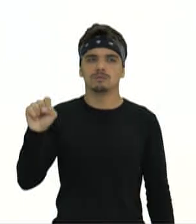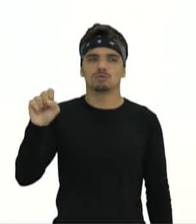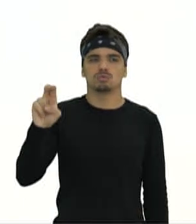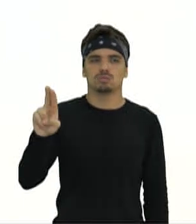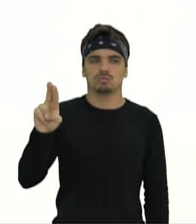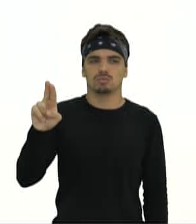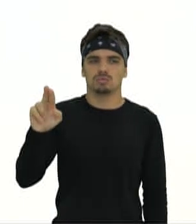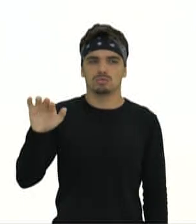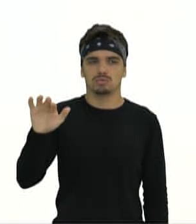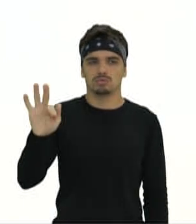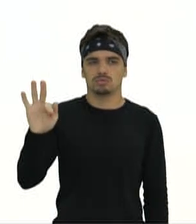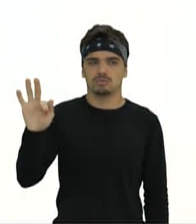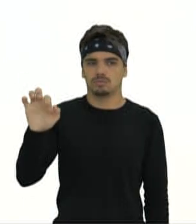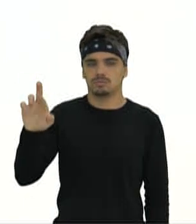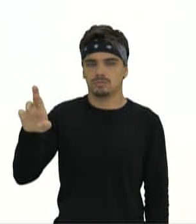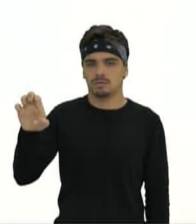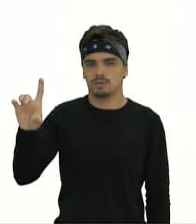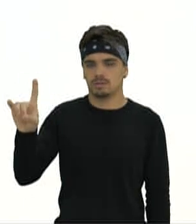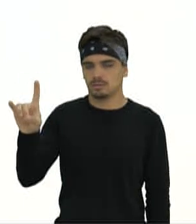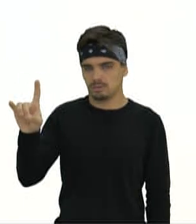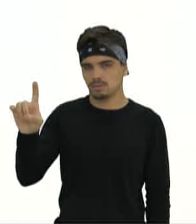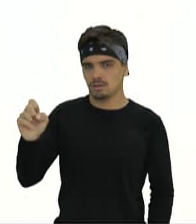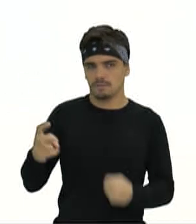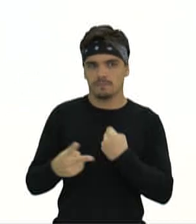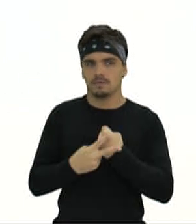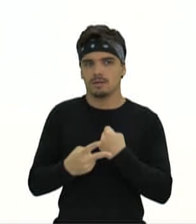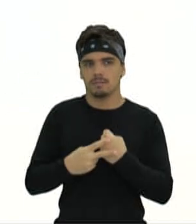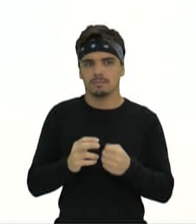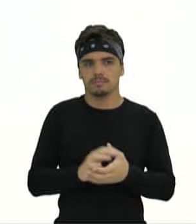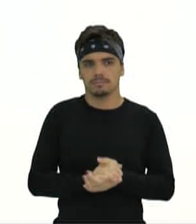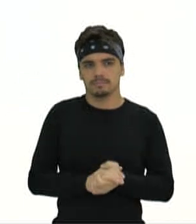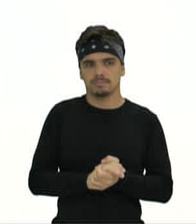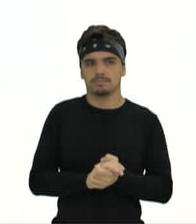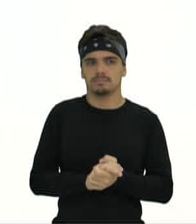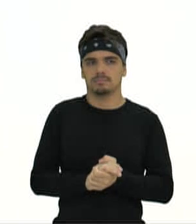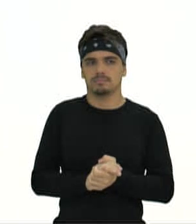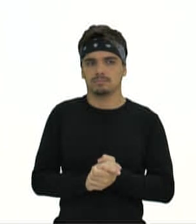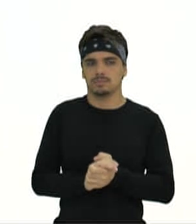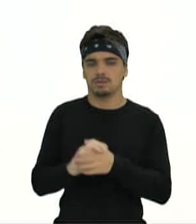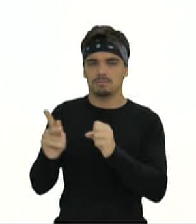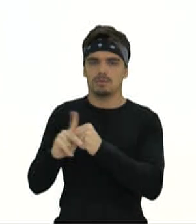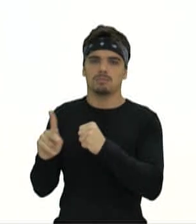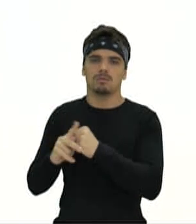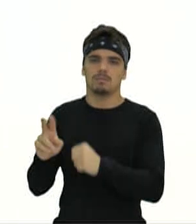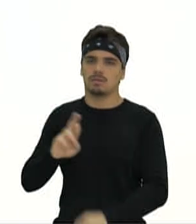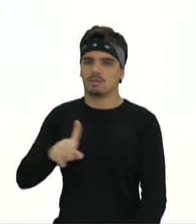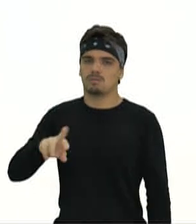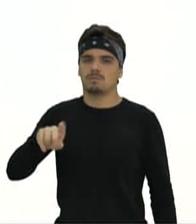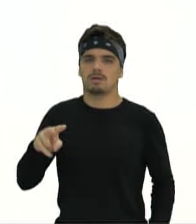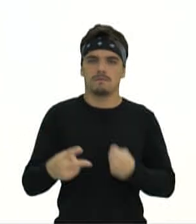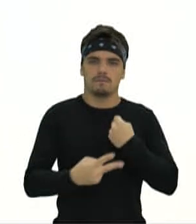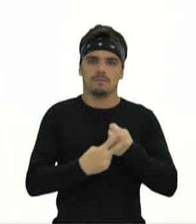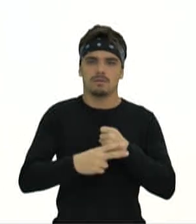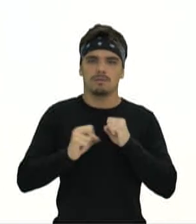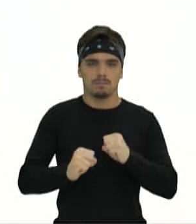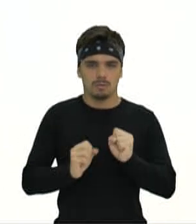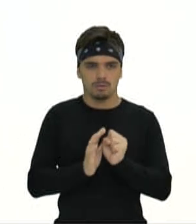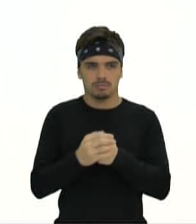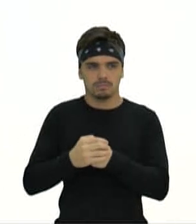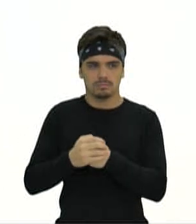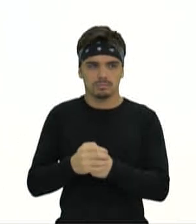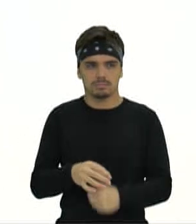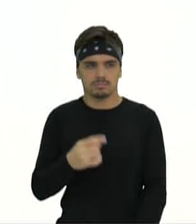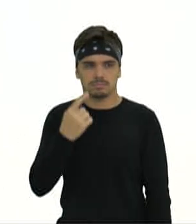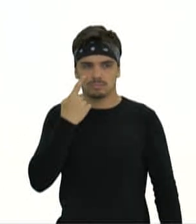verbo. Se a gente olhar a letra C, Mafalda thinks that she, depois do that vem um pronome, não é verbo, pode omitir. Letra D,